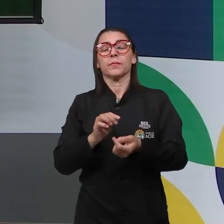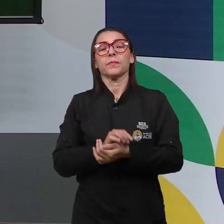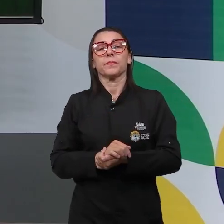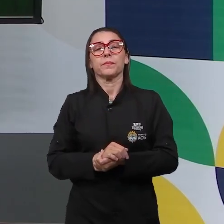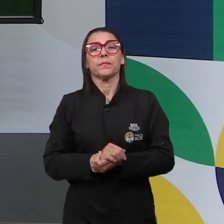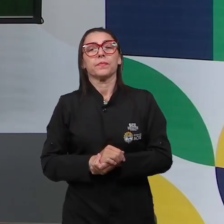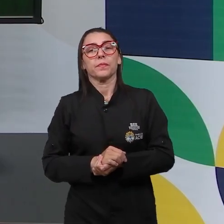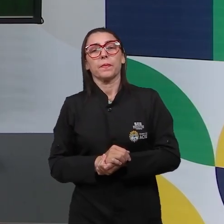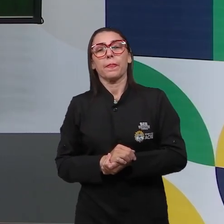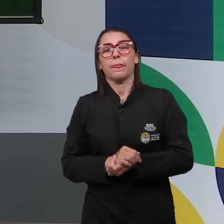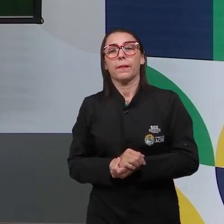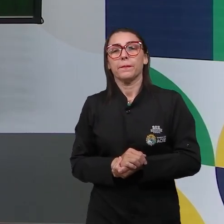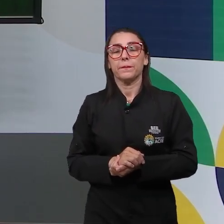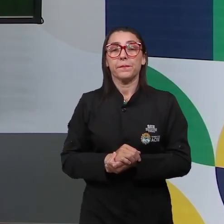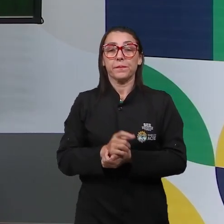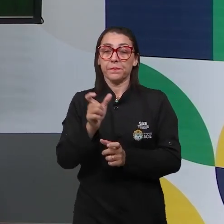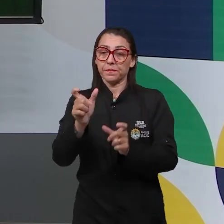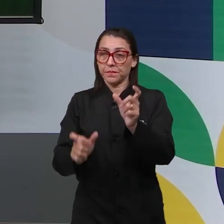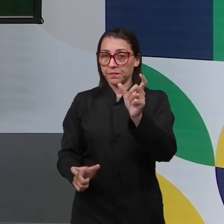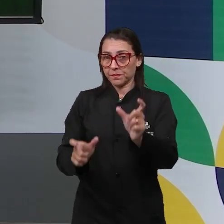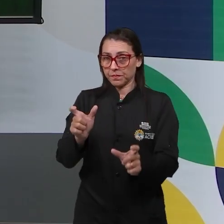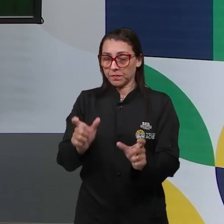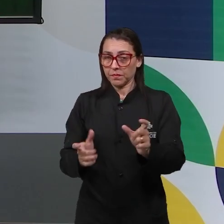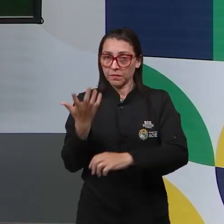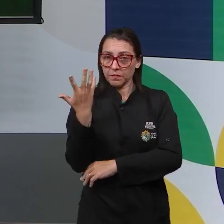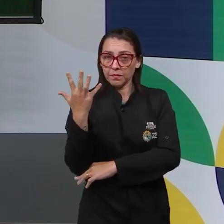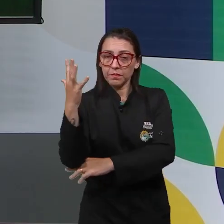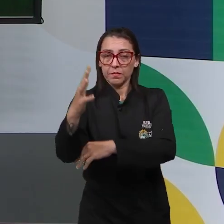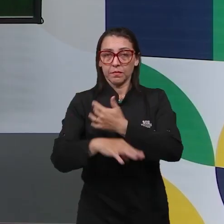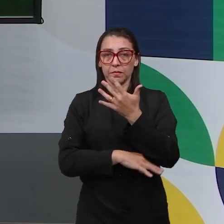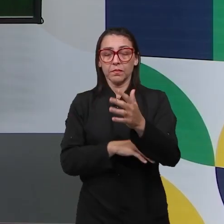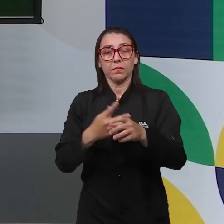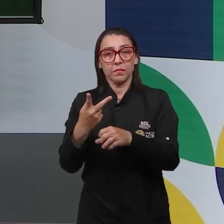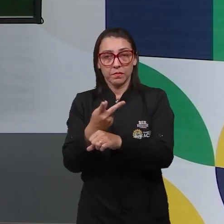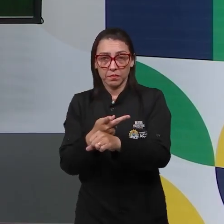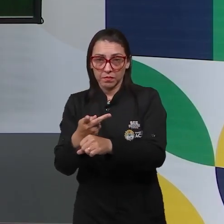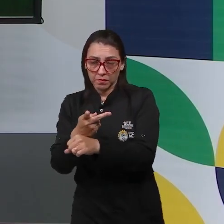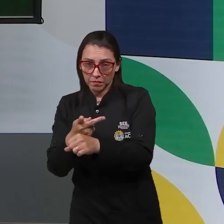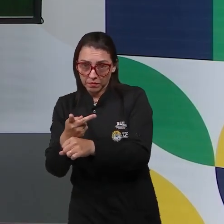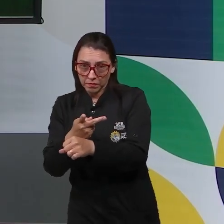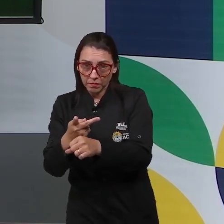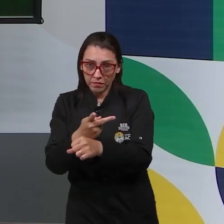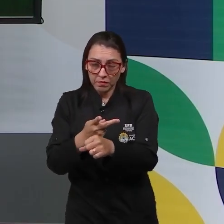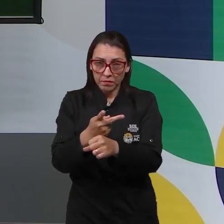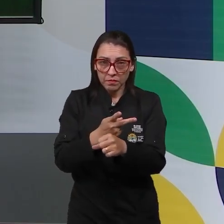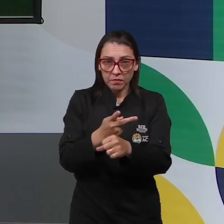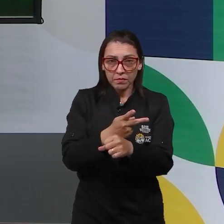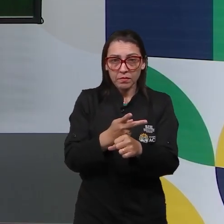comercializá-los. Então, essas pessoas que estão na floresta em busca de